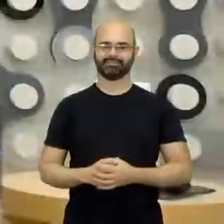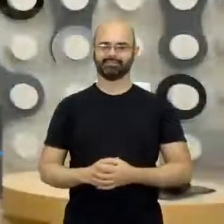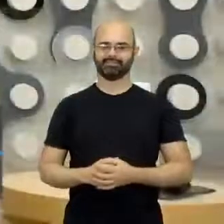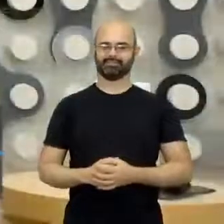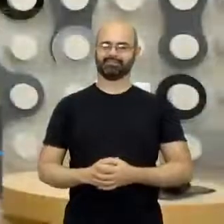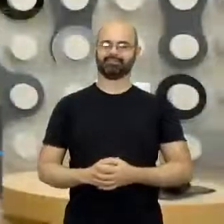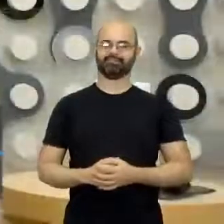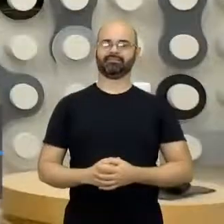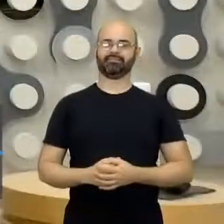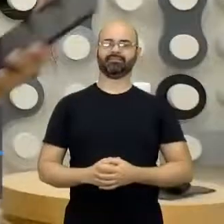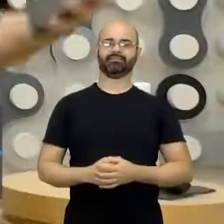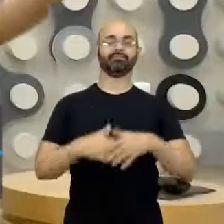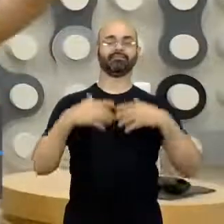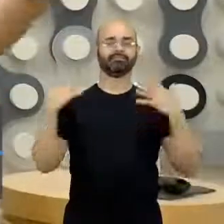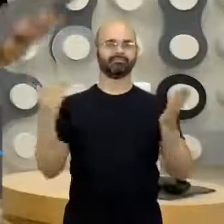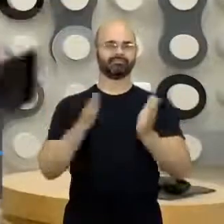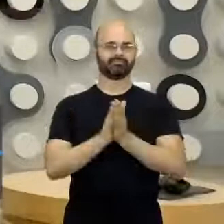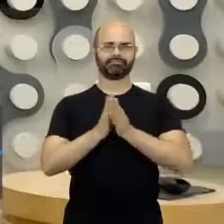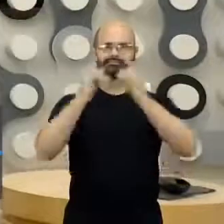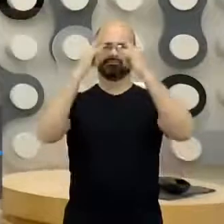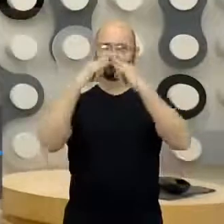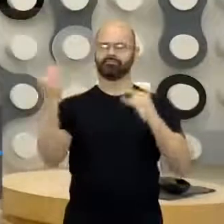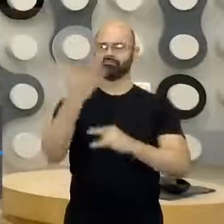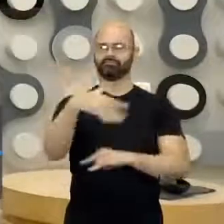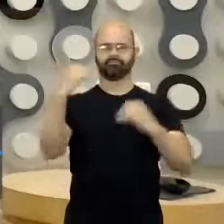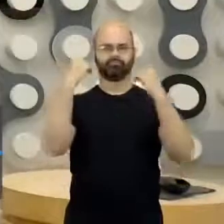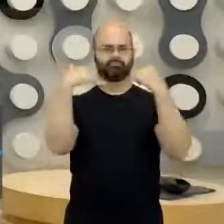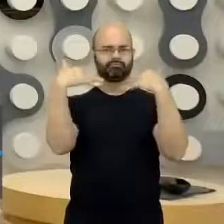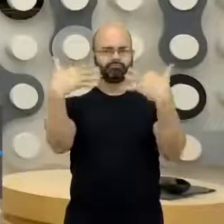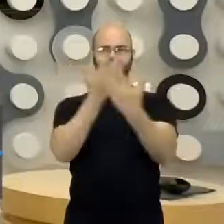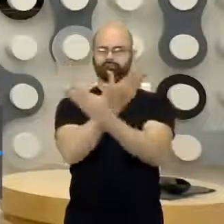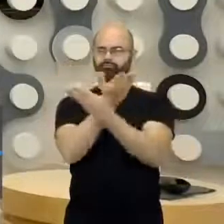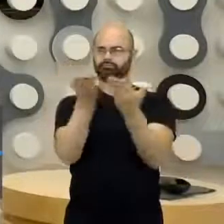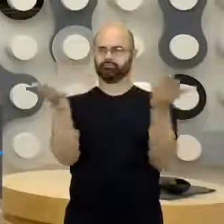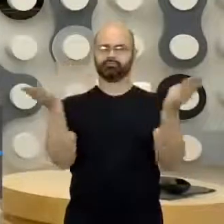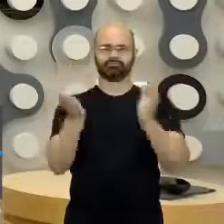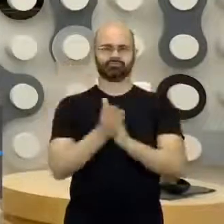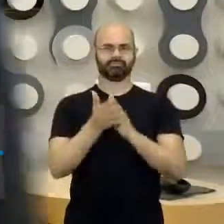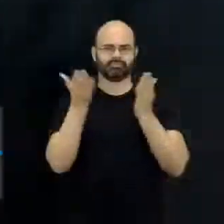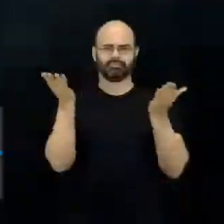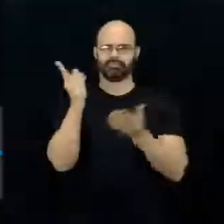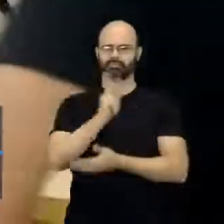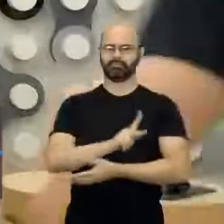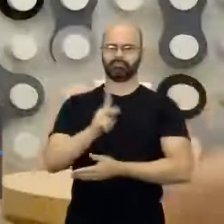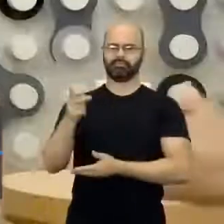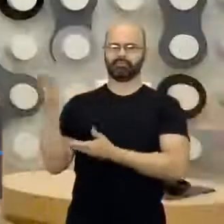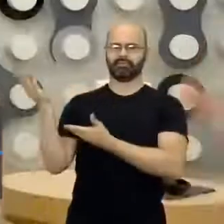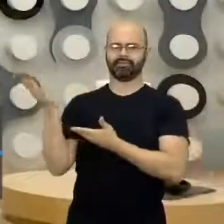Então, respeitável público, com vocês estará agora o professor